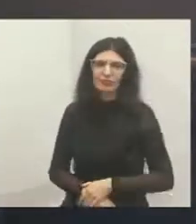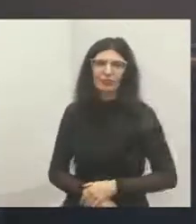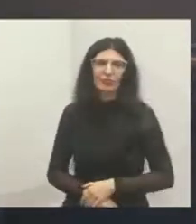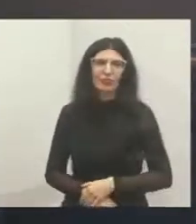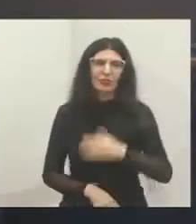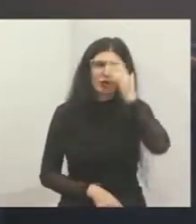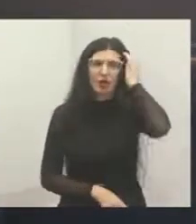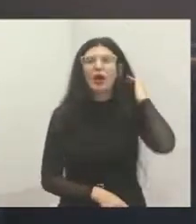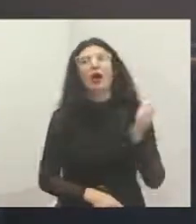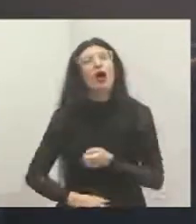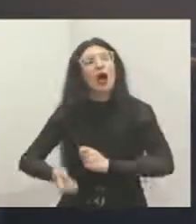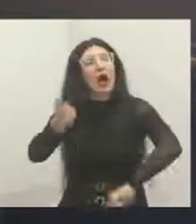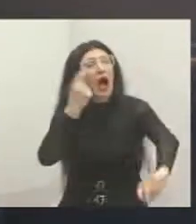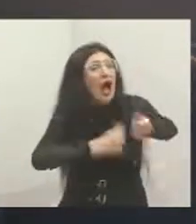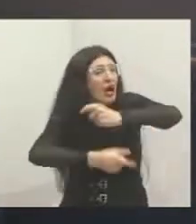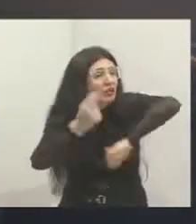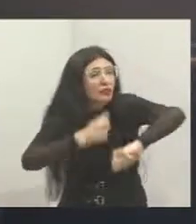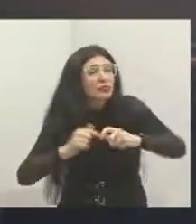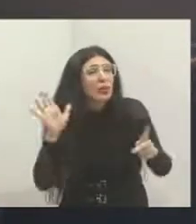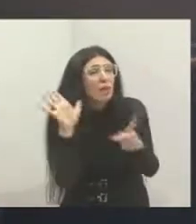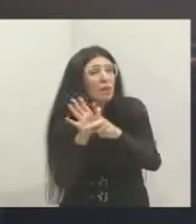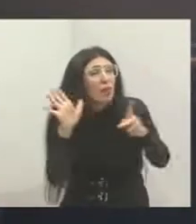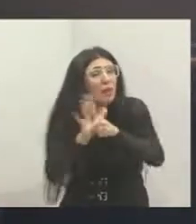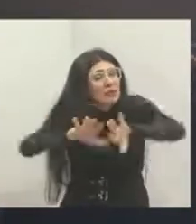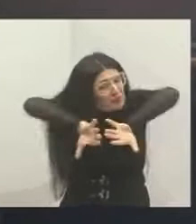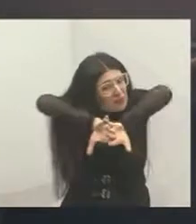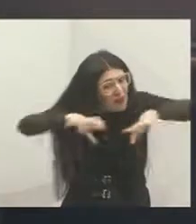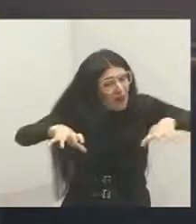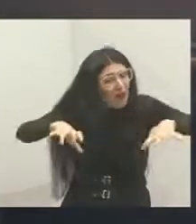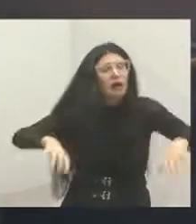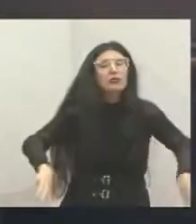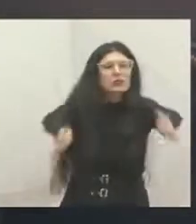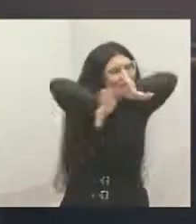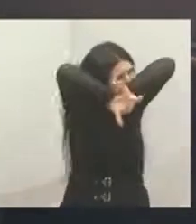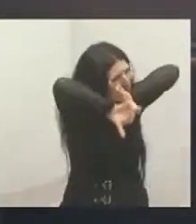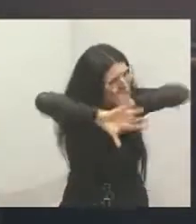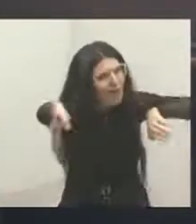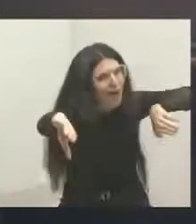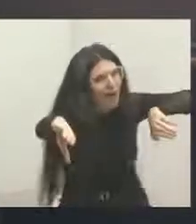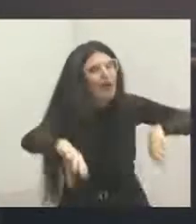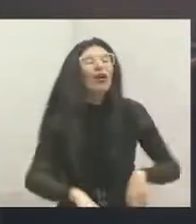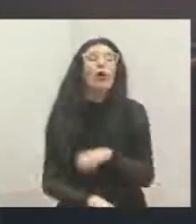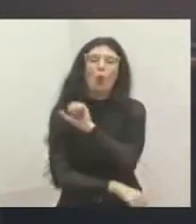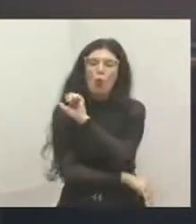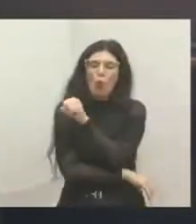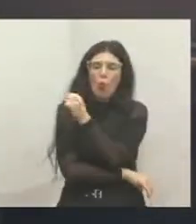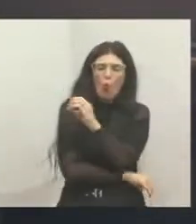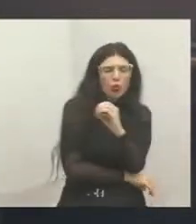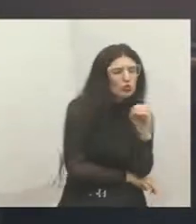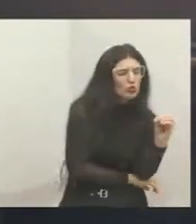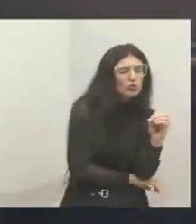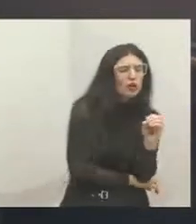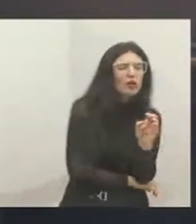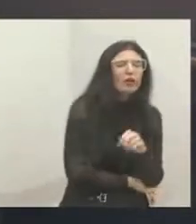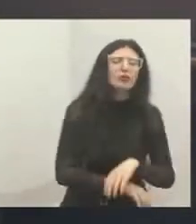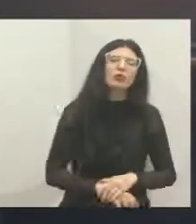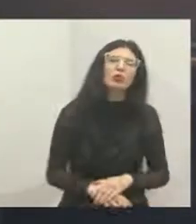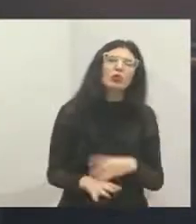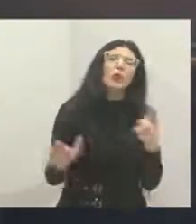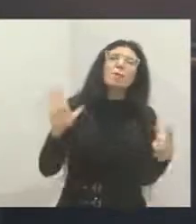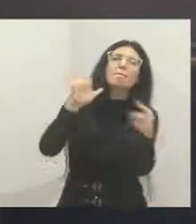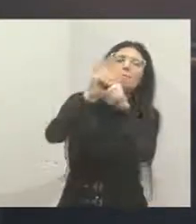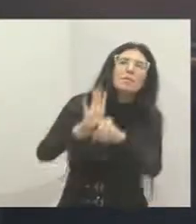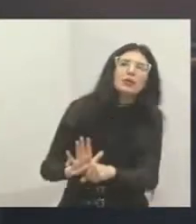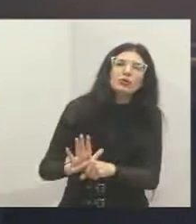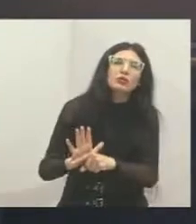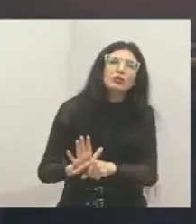autarquias, já não é mais 1 bilhão, já cai para uns 800. Desses 800, tira quanto que tem de receita de